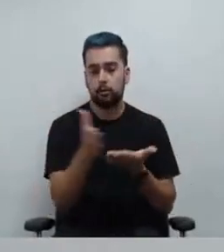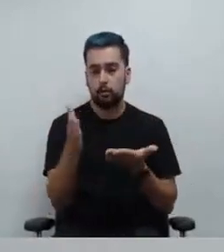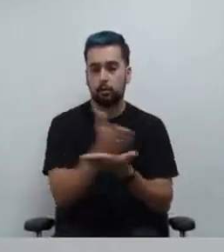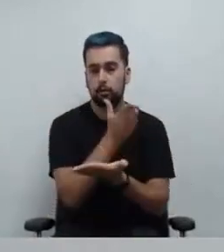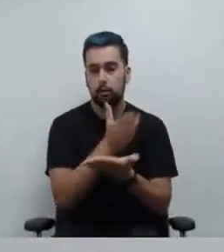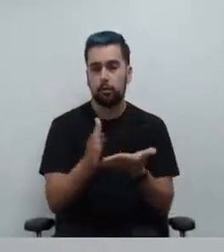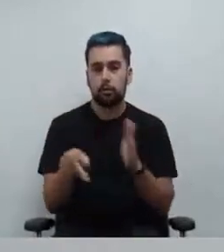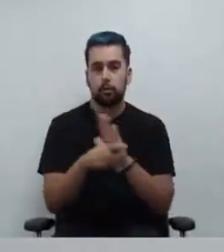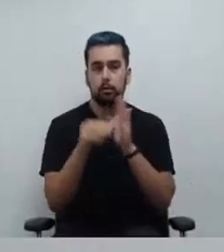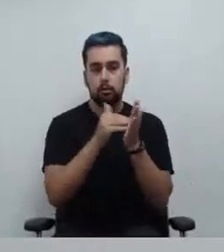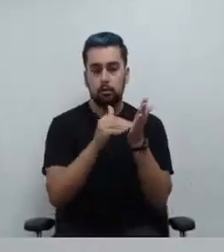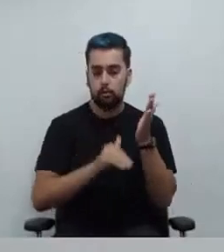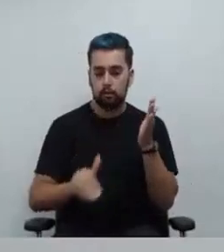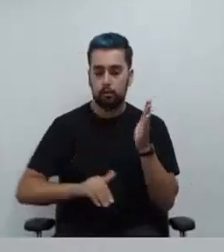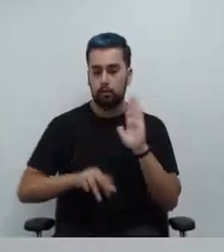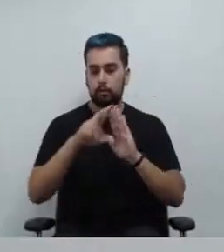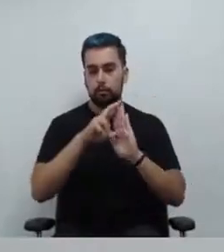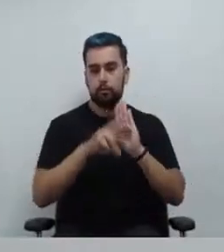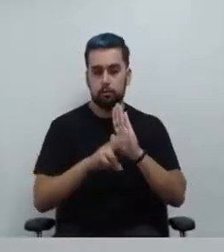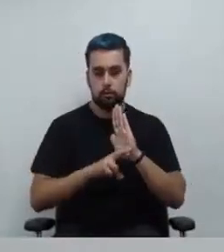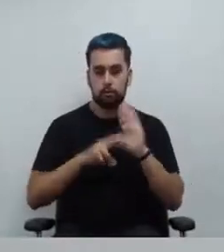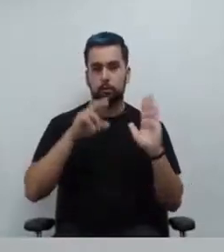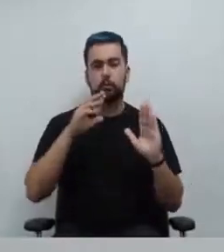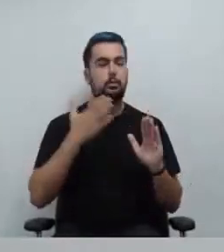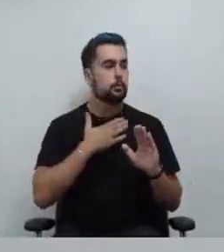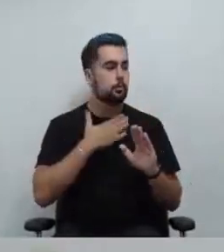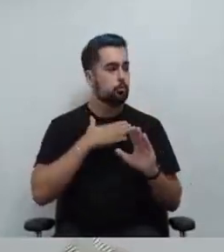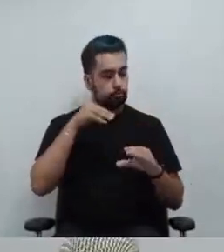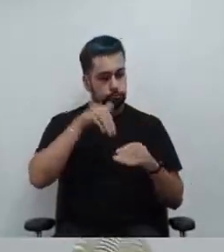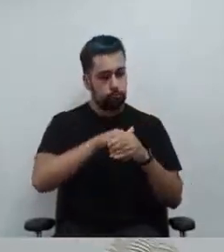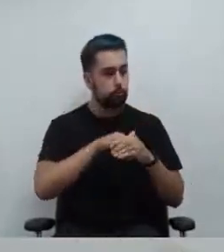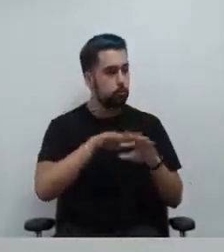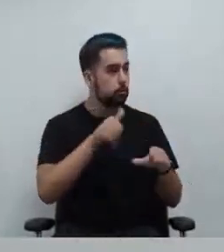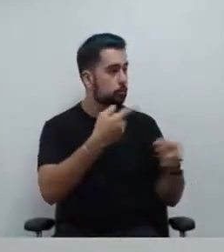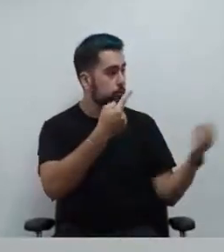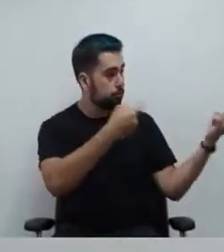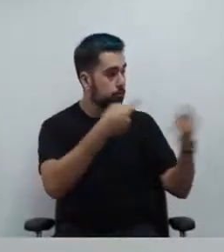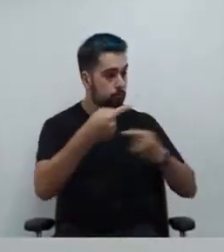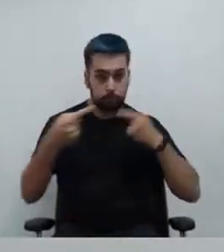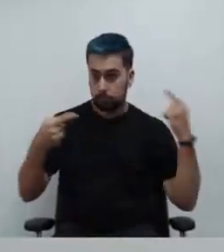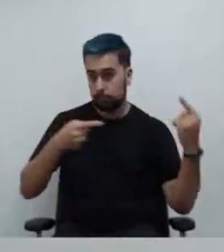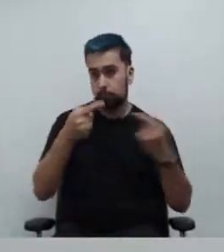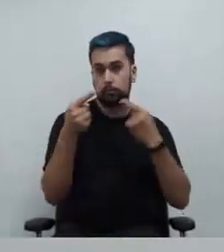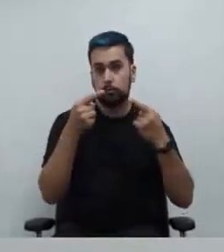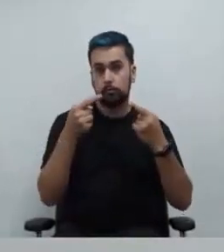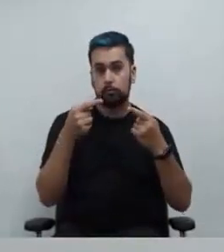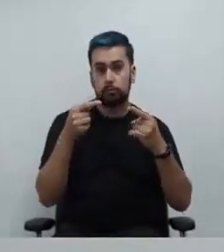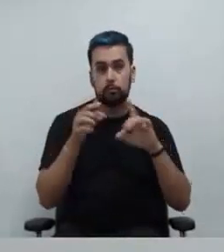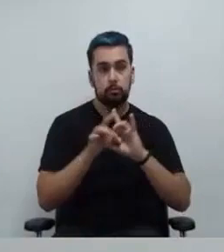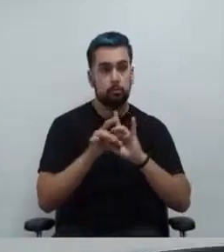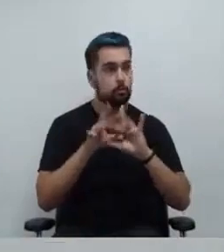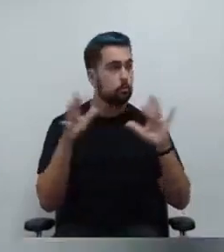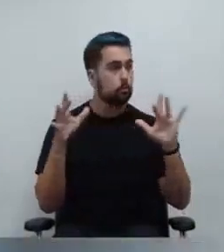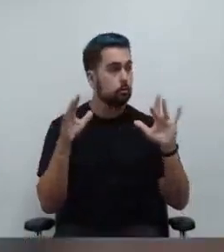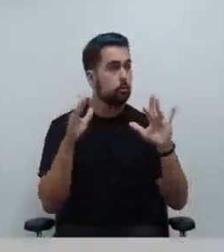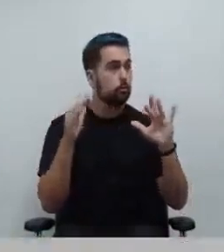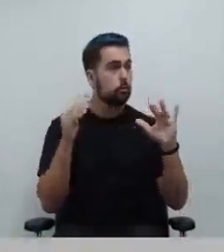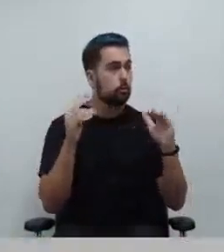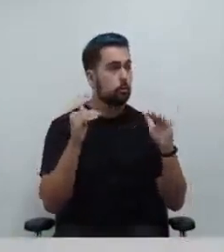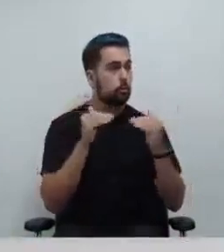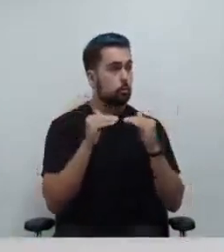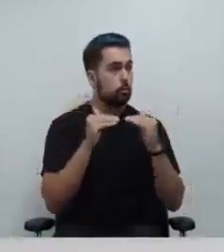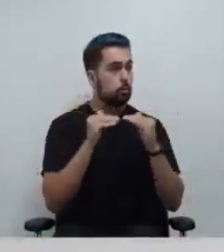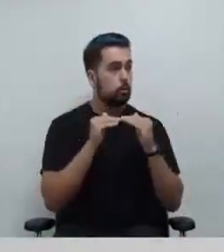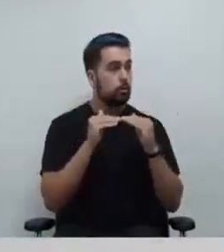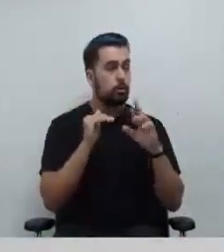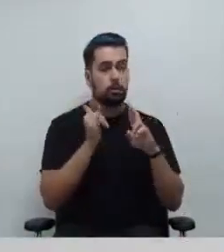Secretaria nos termos regimentais. É como voto. Em discussão, em deliberação, aqueles que concordam com o voto do conselheiro